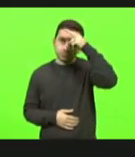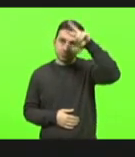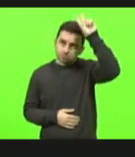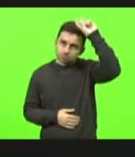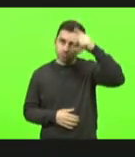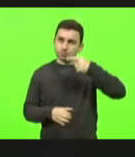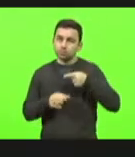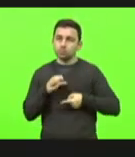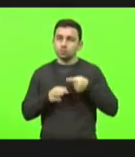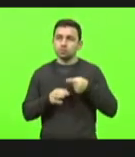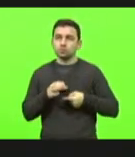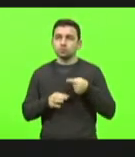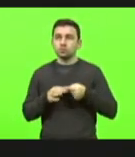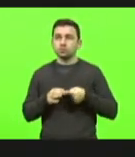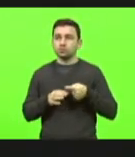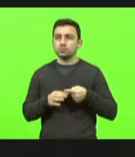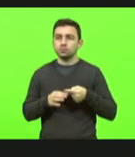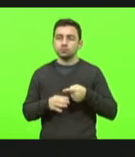Comissão